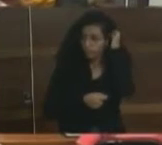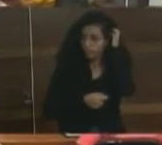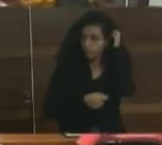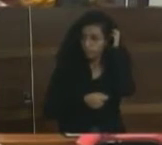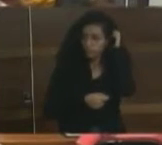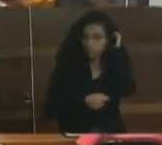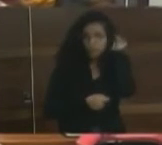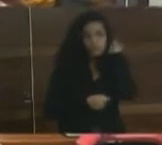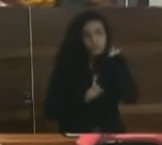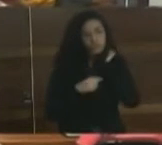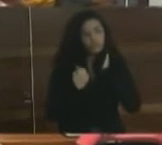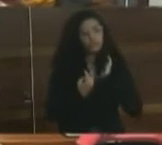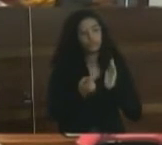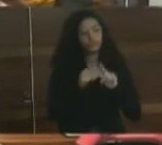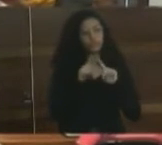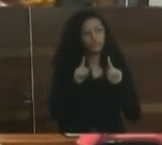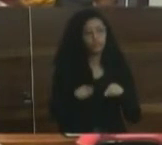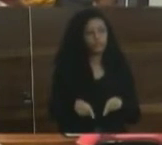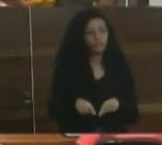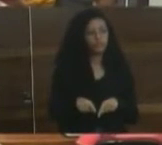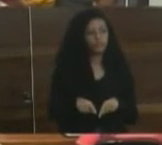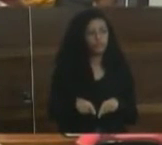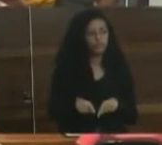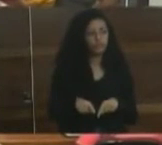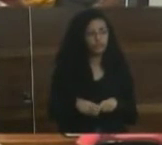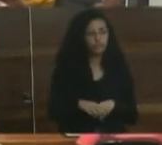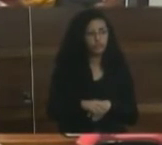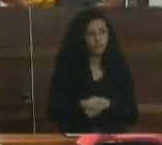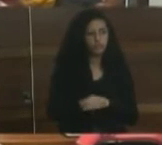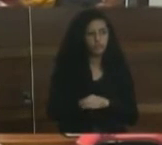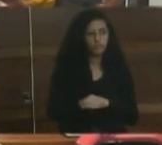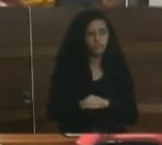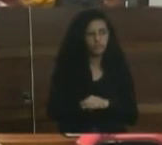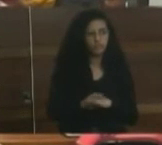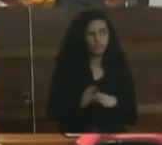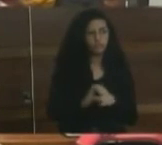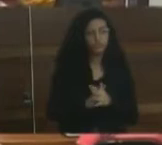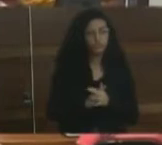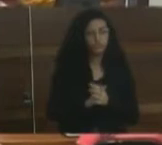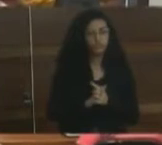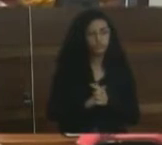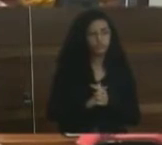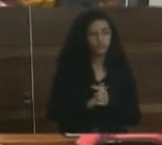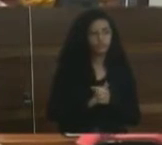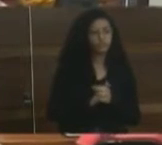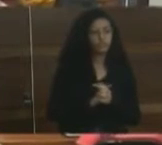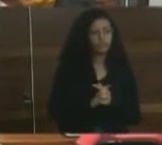ah tá a copa da bahia ideias ferro paraná